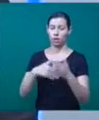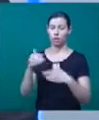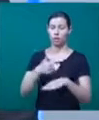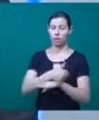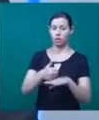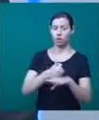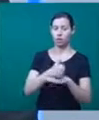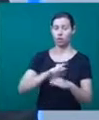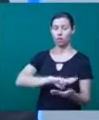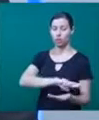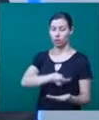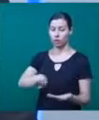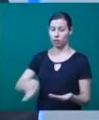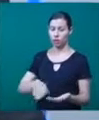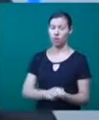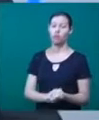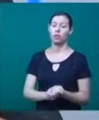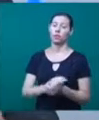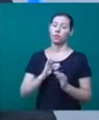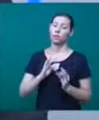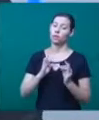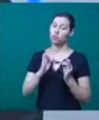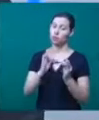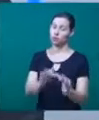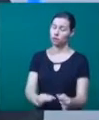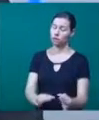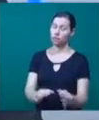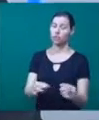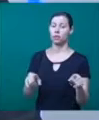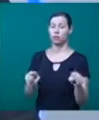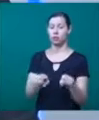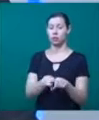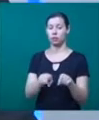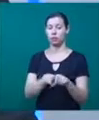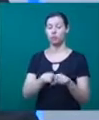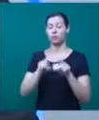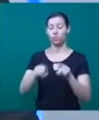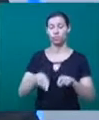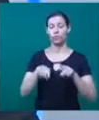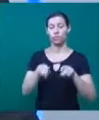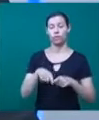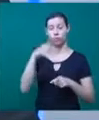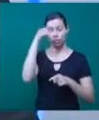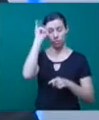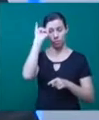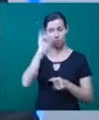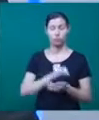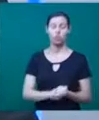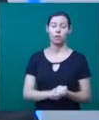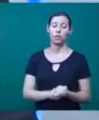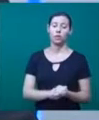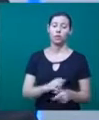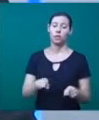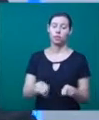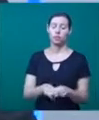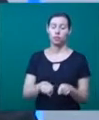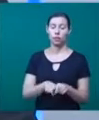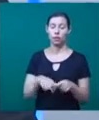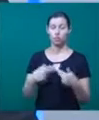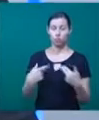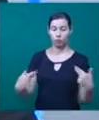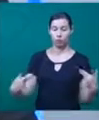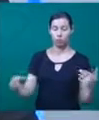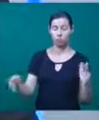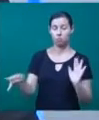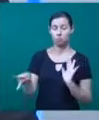áreas, desde tecnologia de aplicação, agricultura de precisão, produtos de origem orgânica,